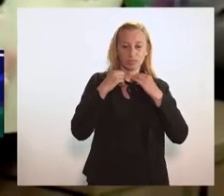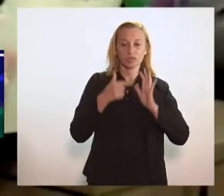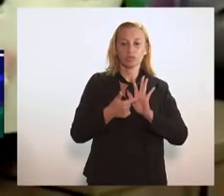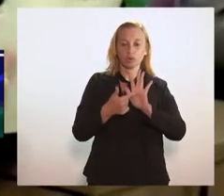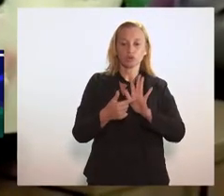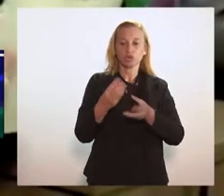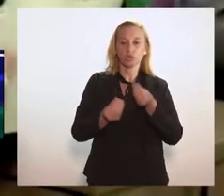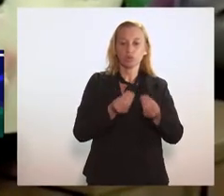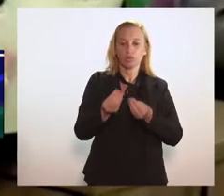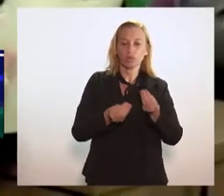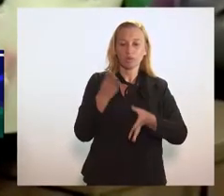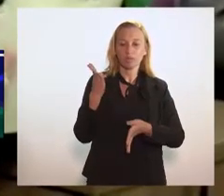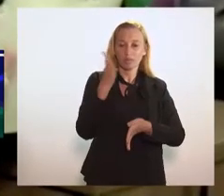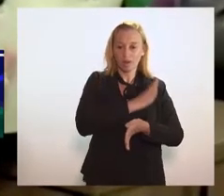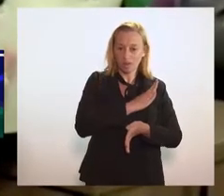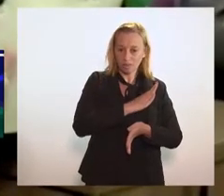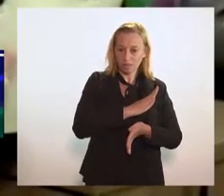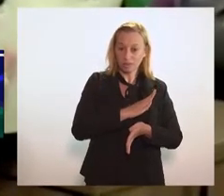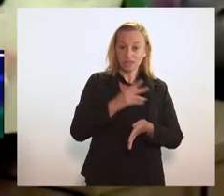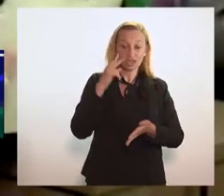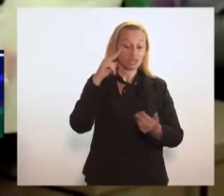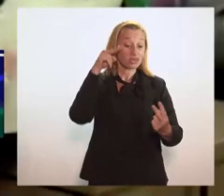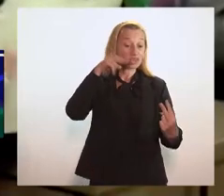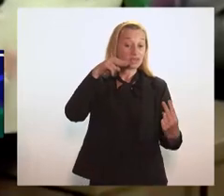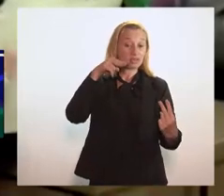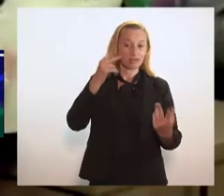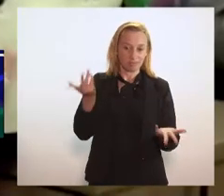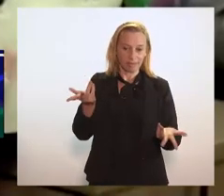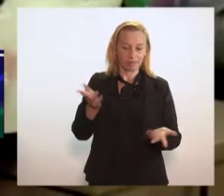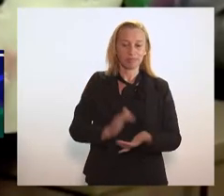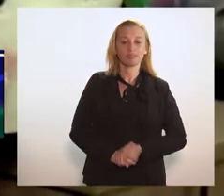quão faz mal isso, porque a gente fica se vendo, né?